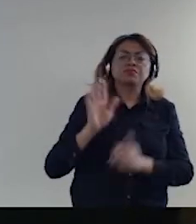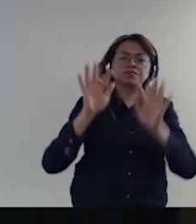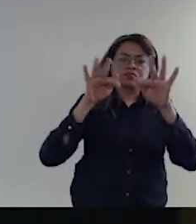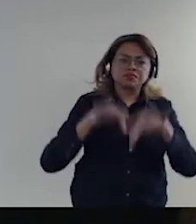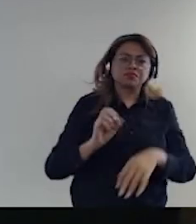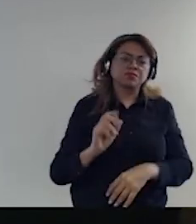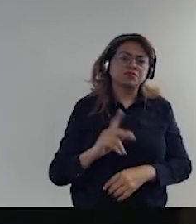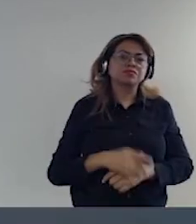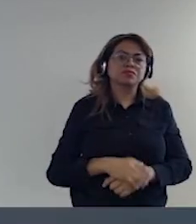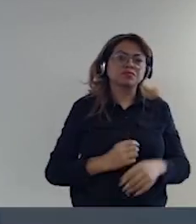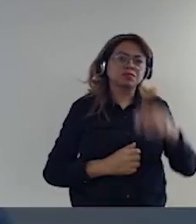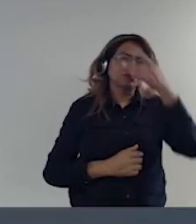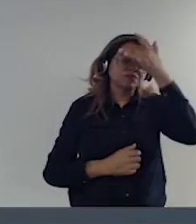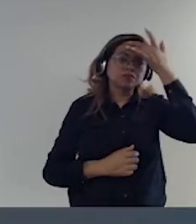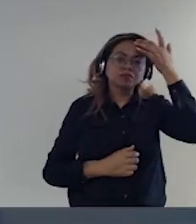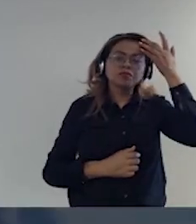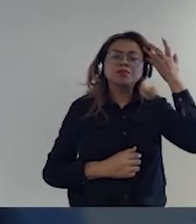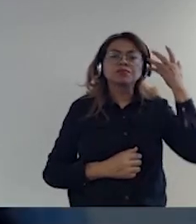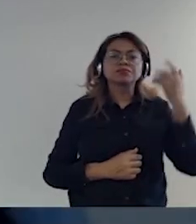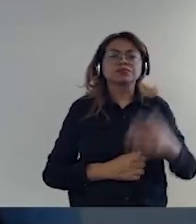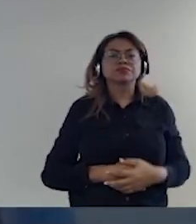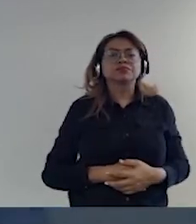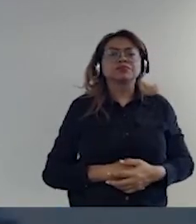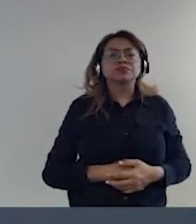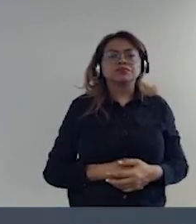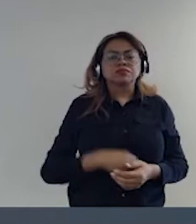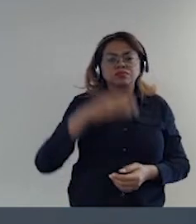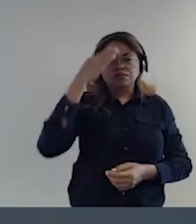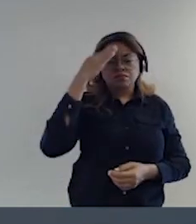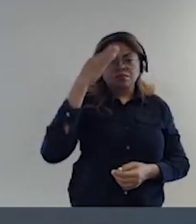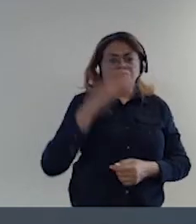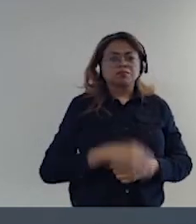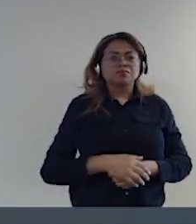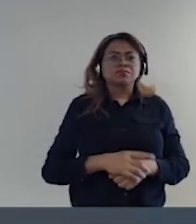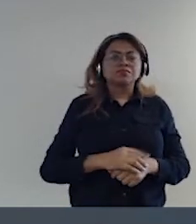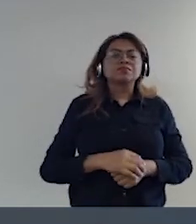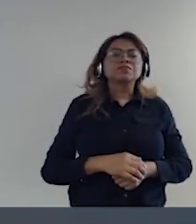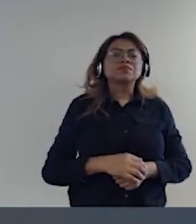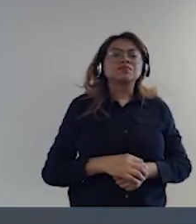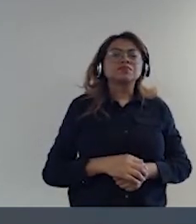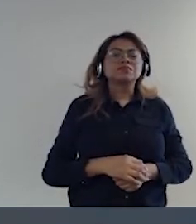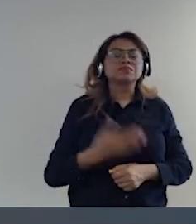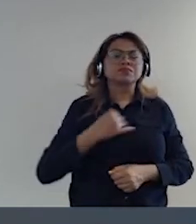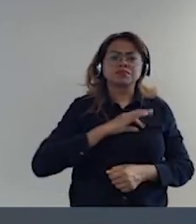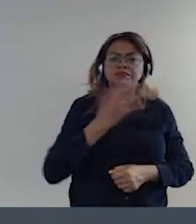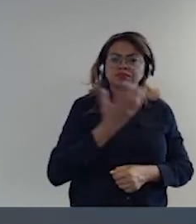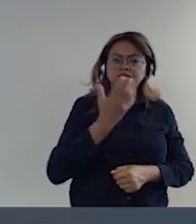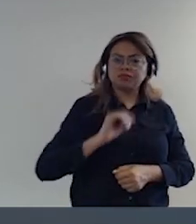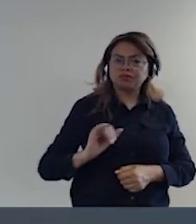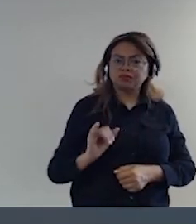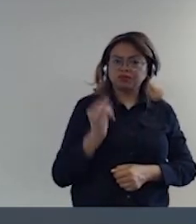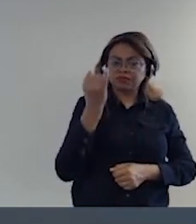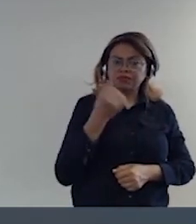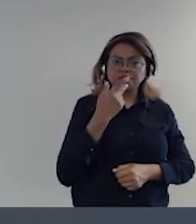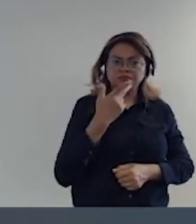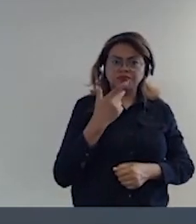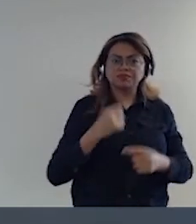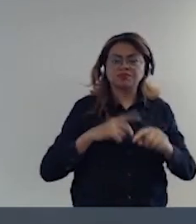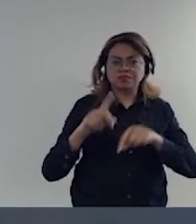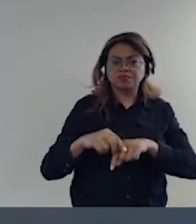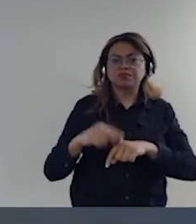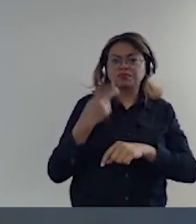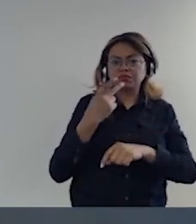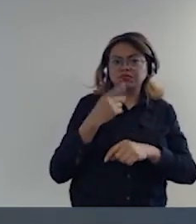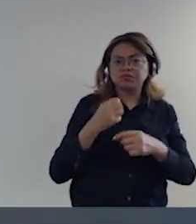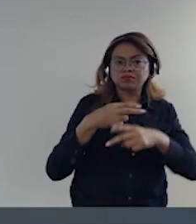tempo. Muito bem, obrigado. Bem, então, eu queria aproveitar uma